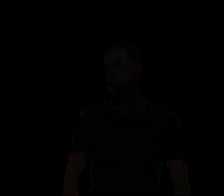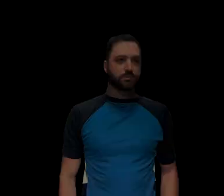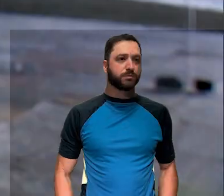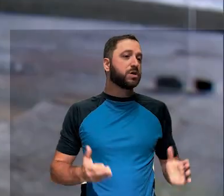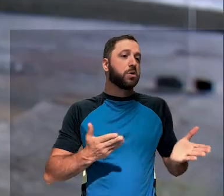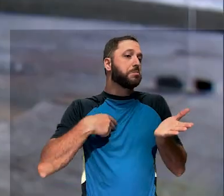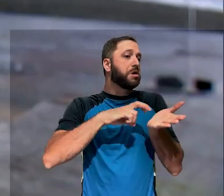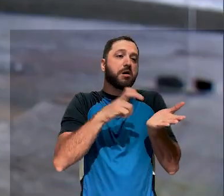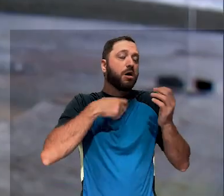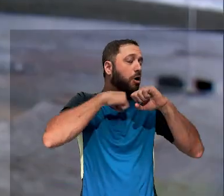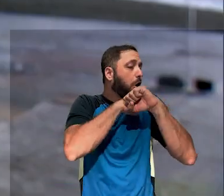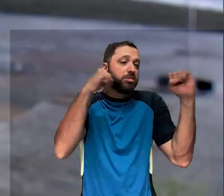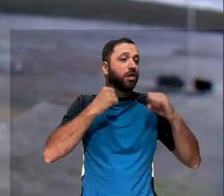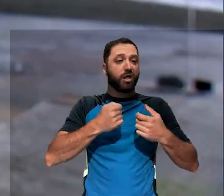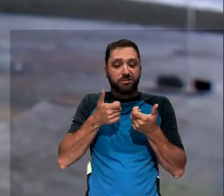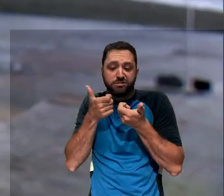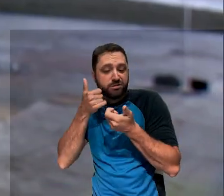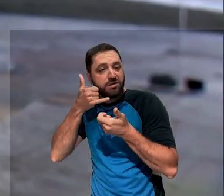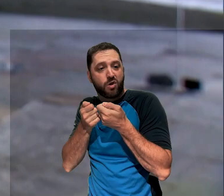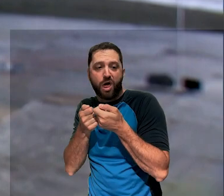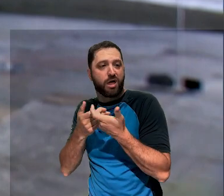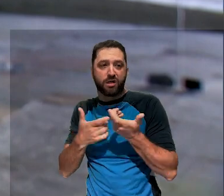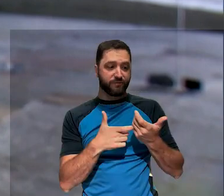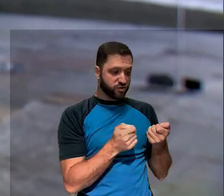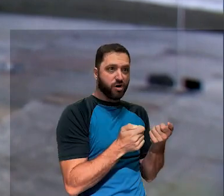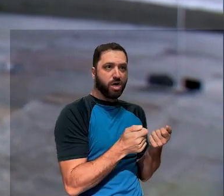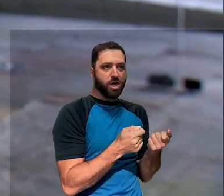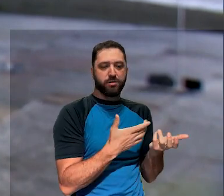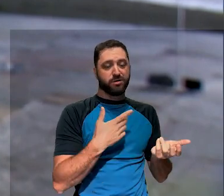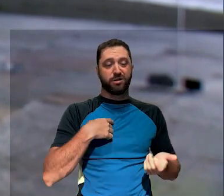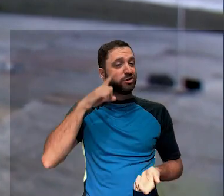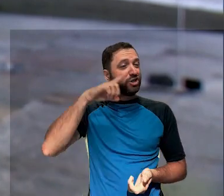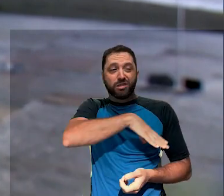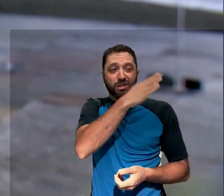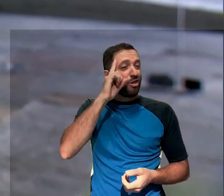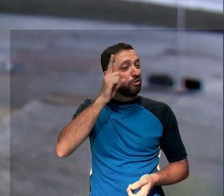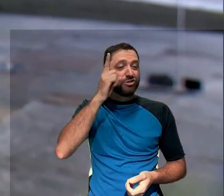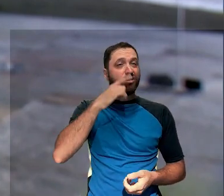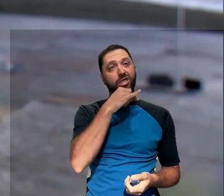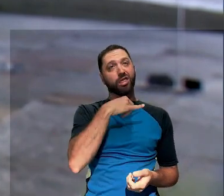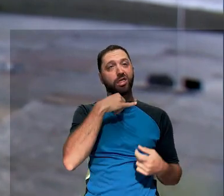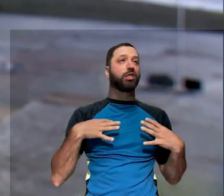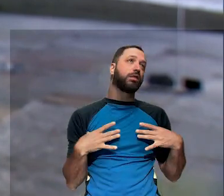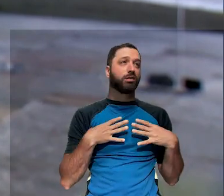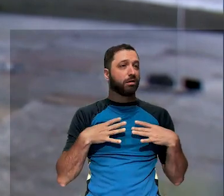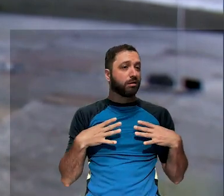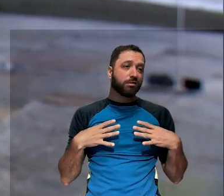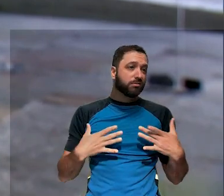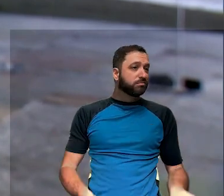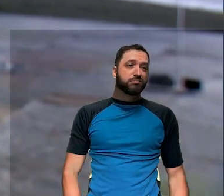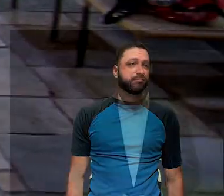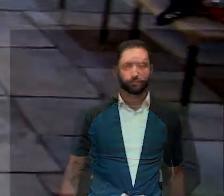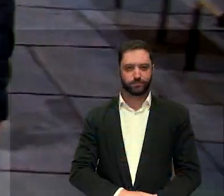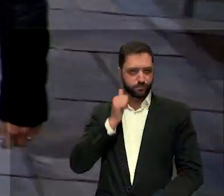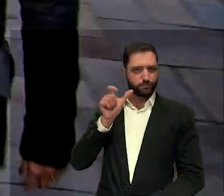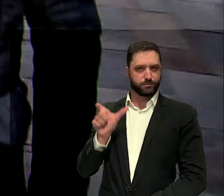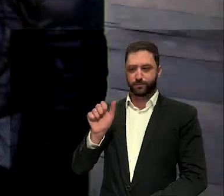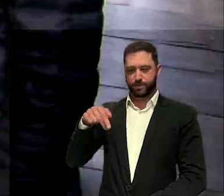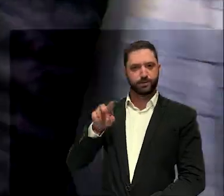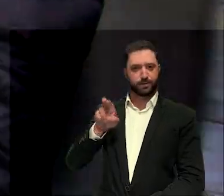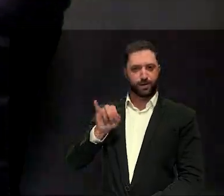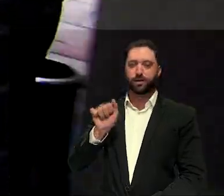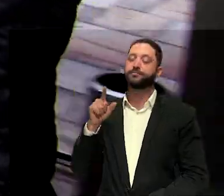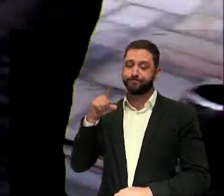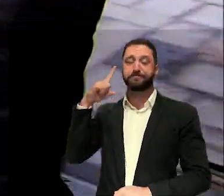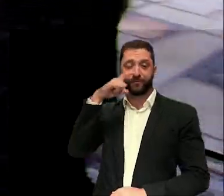jogando. Hoje de manhã acordei e fiquei no celular num videogame, porque eu fico entediado todo dia sem fazer nada. Para a